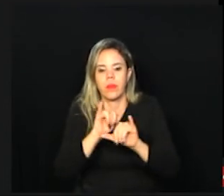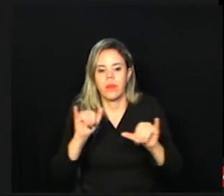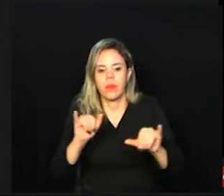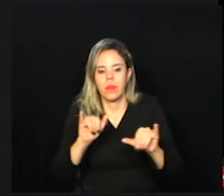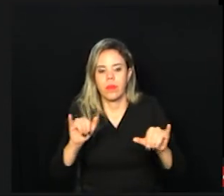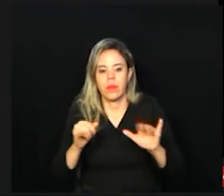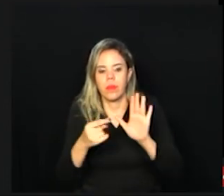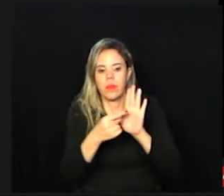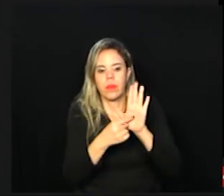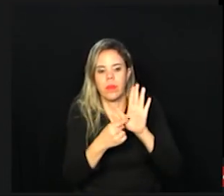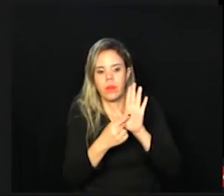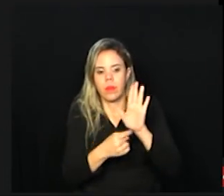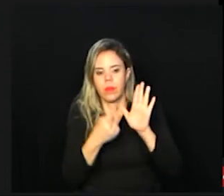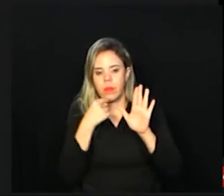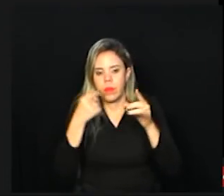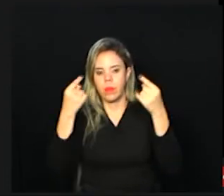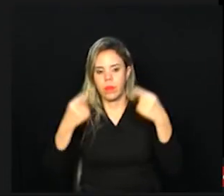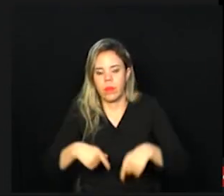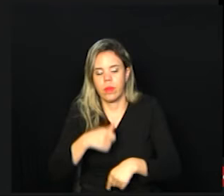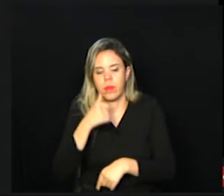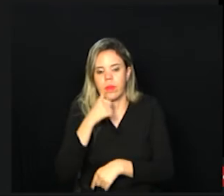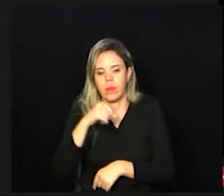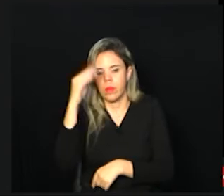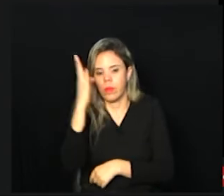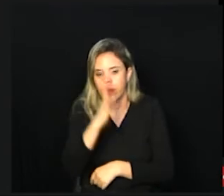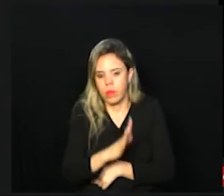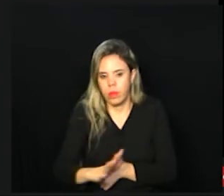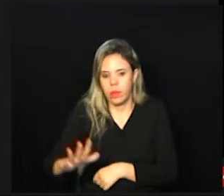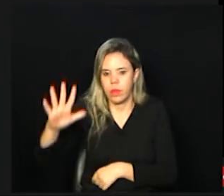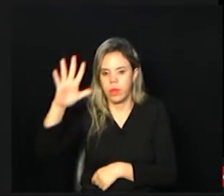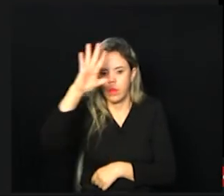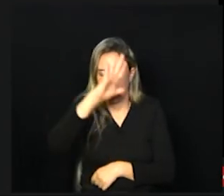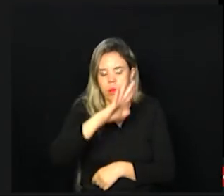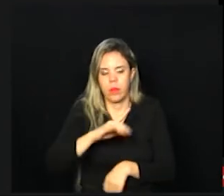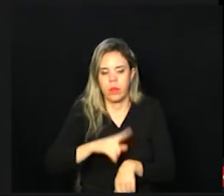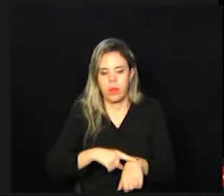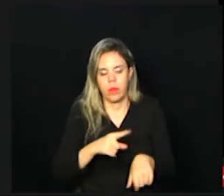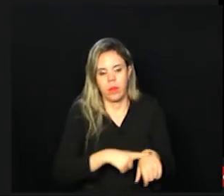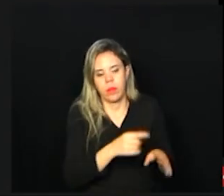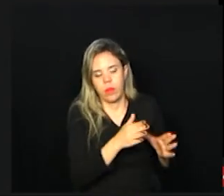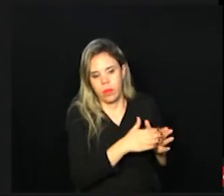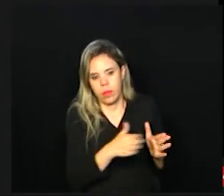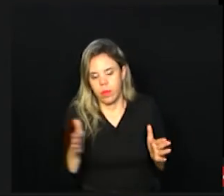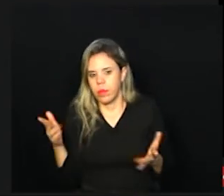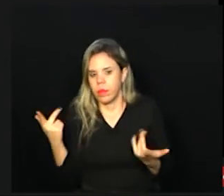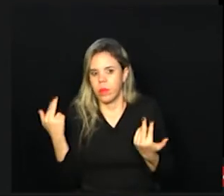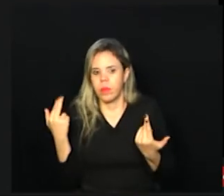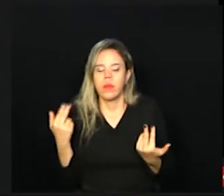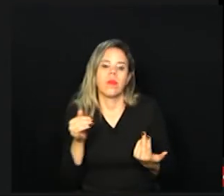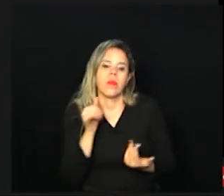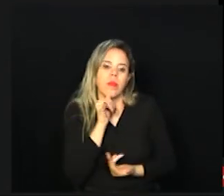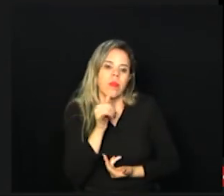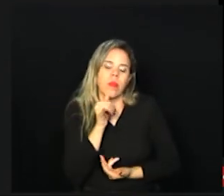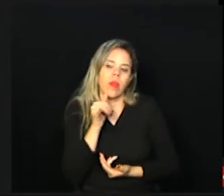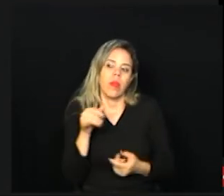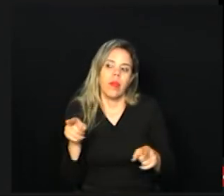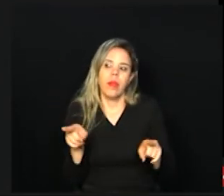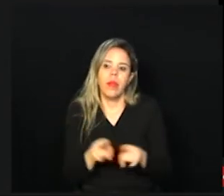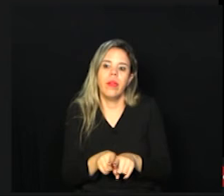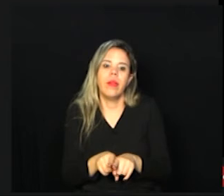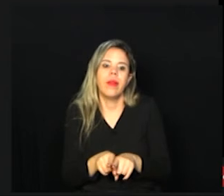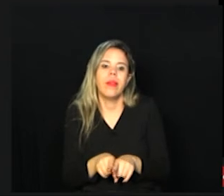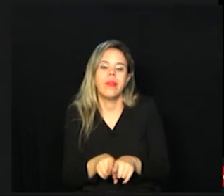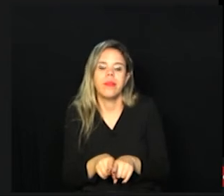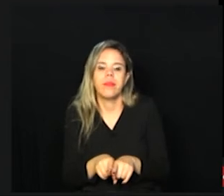contra a Mulher nacionalmente, em todos os lugares, em todos os momentos, assim como, por exemplo, também outra coisa